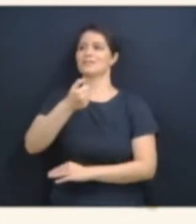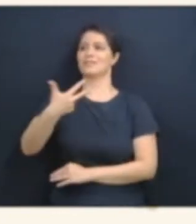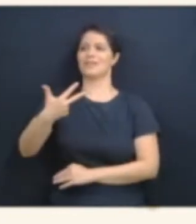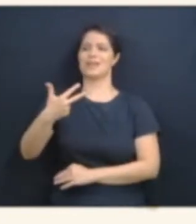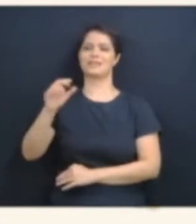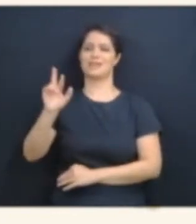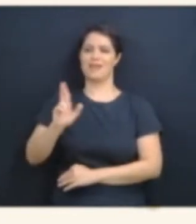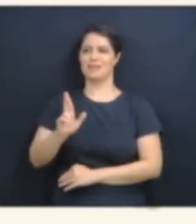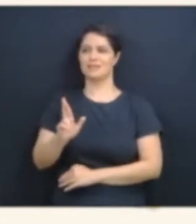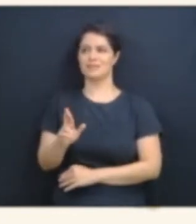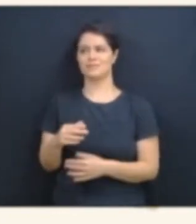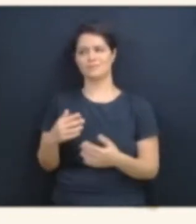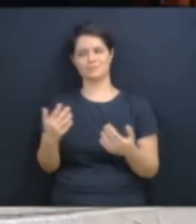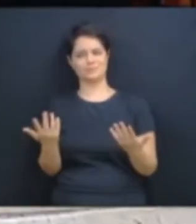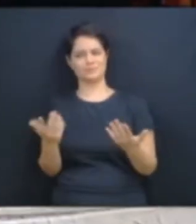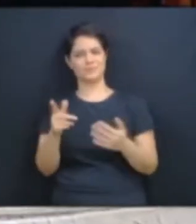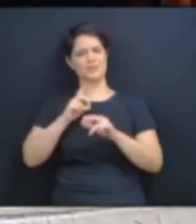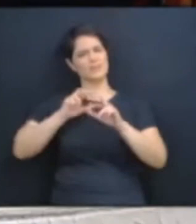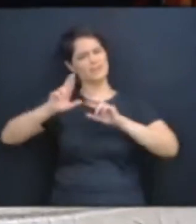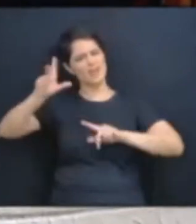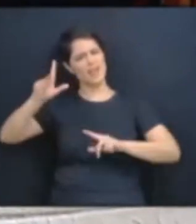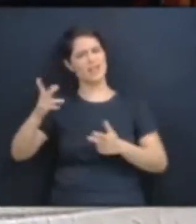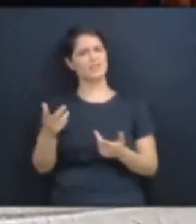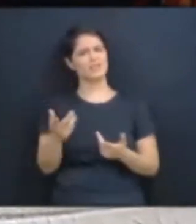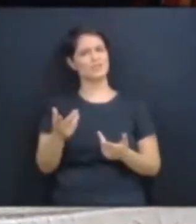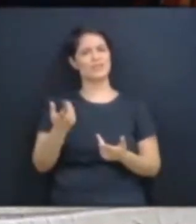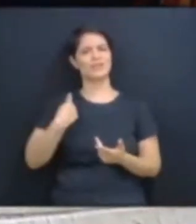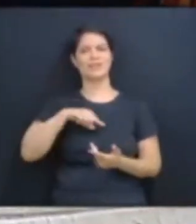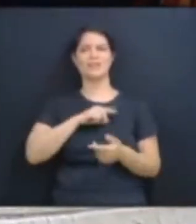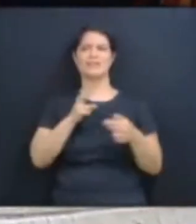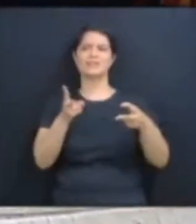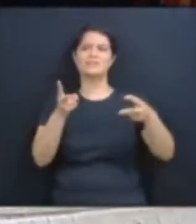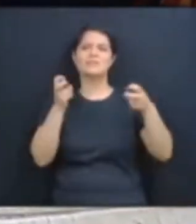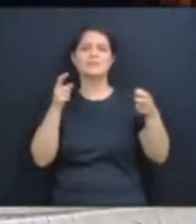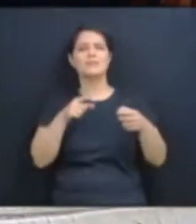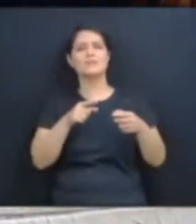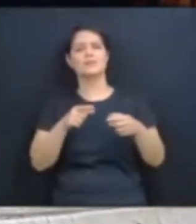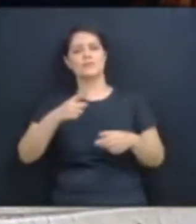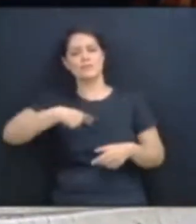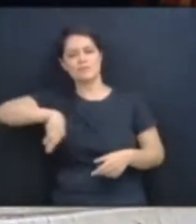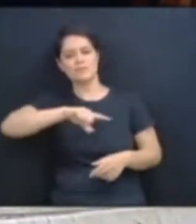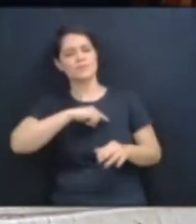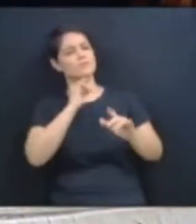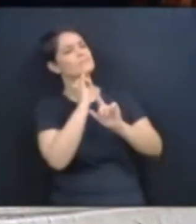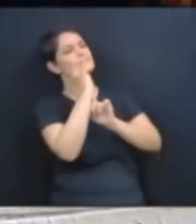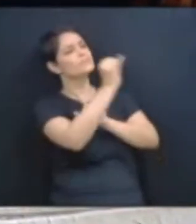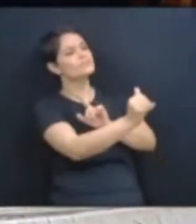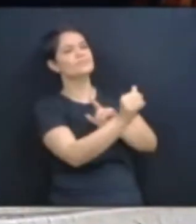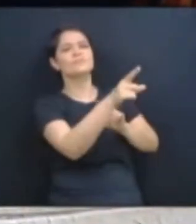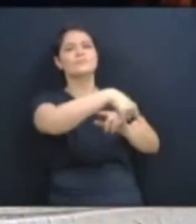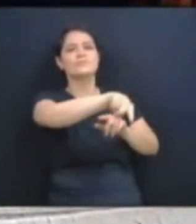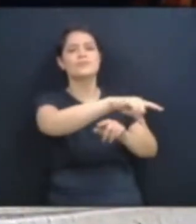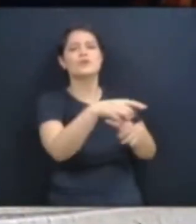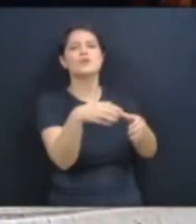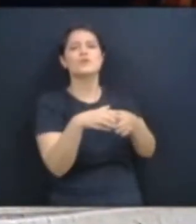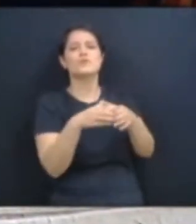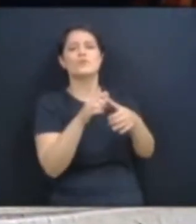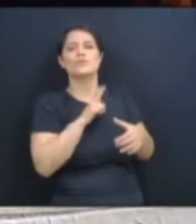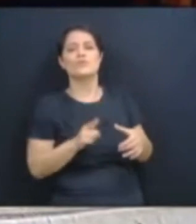as informações fornecidas para a emissora não levam em consideração os principais detalhes. Não